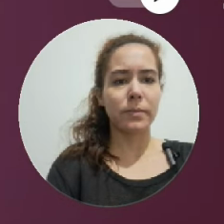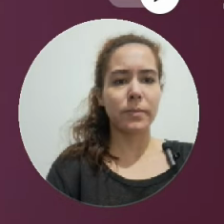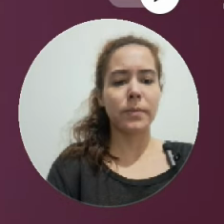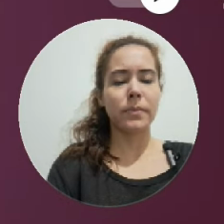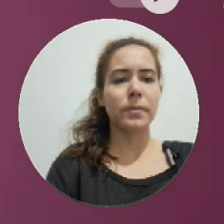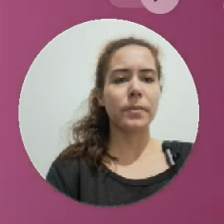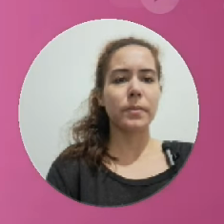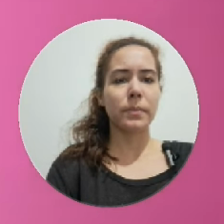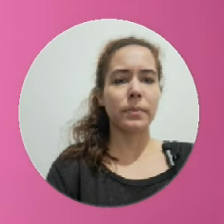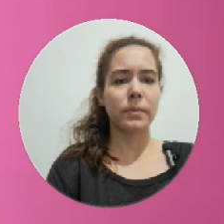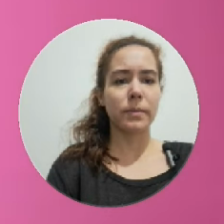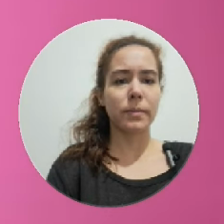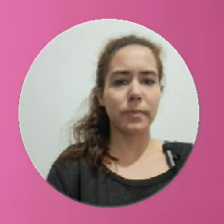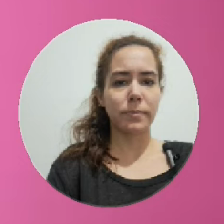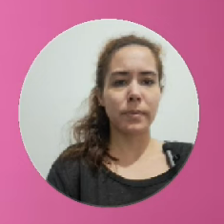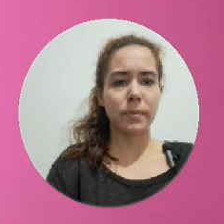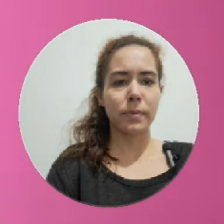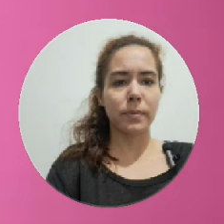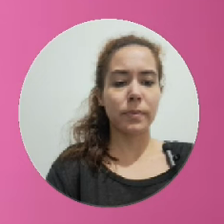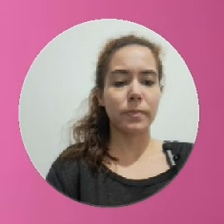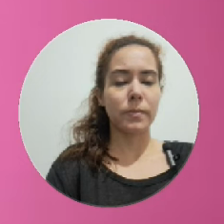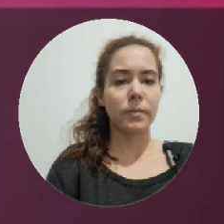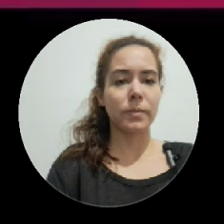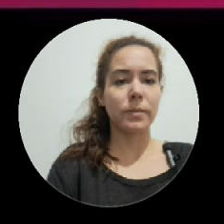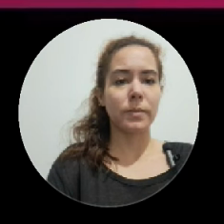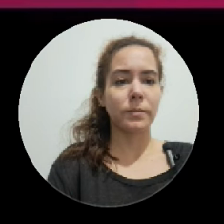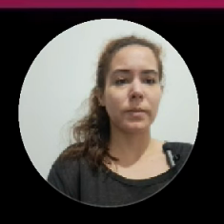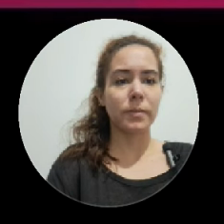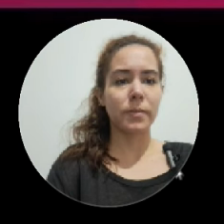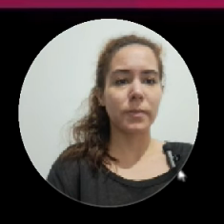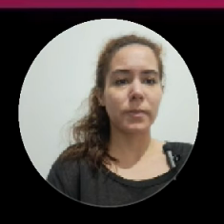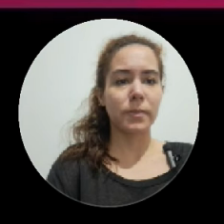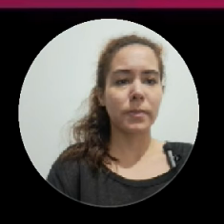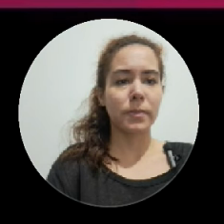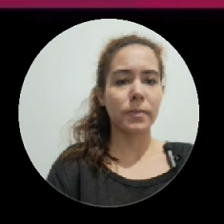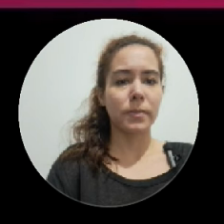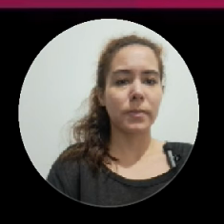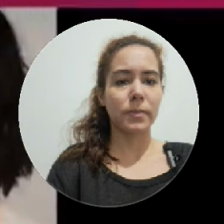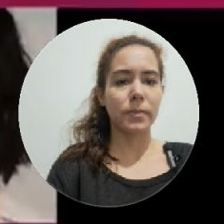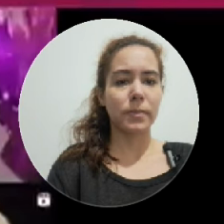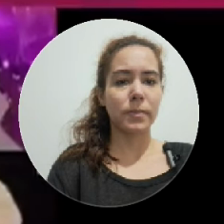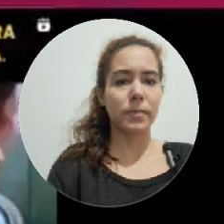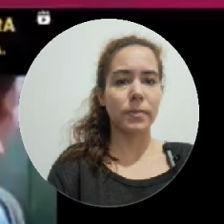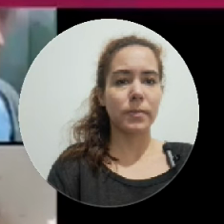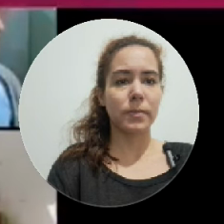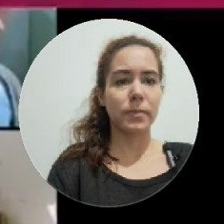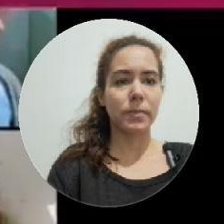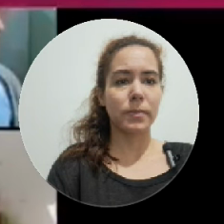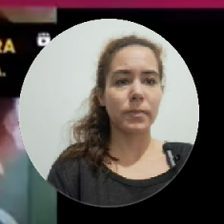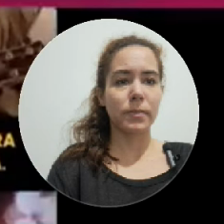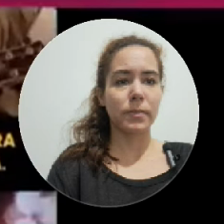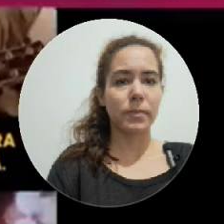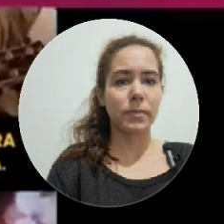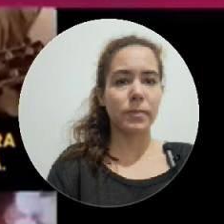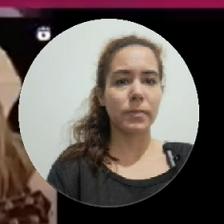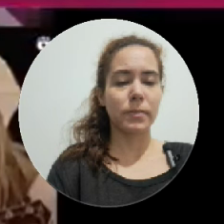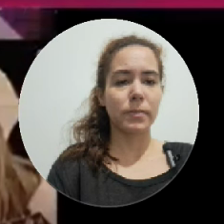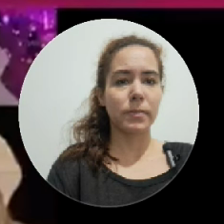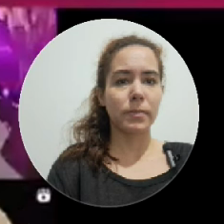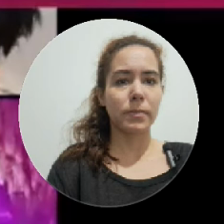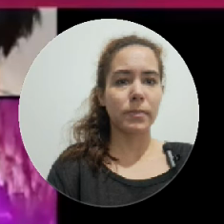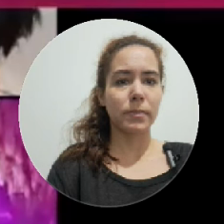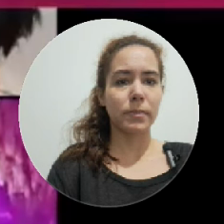coisa no perfil. Então a gente vai avaliar o perfil e o retorno de Mayra Cardi. A Mayra Cardi, ela deletou a maioria das publicações.